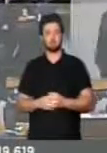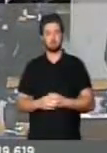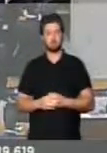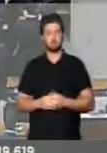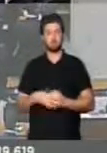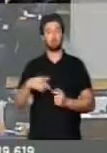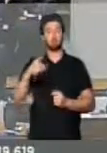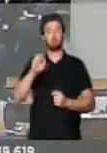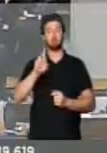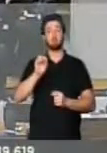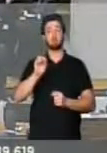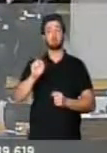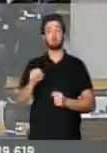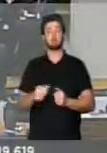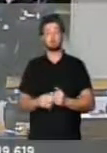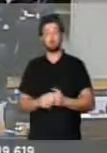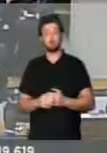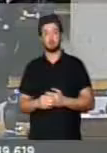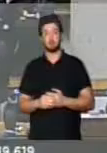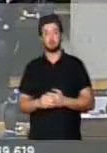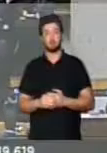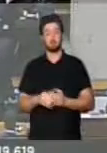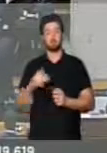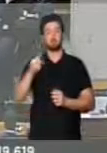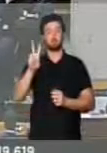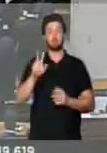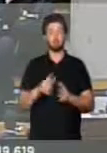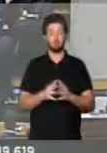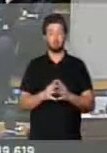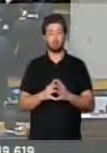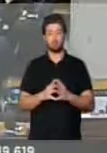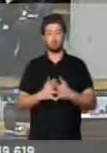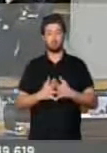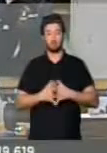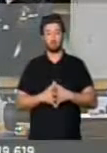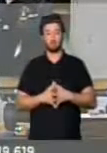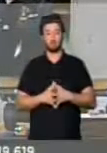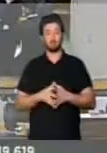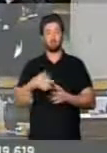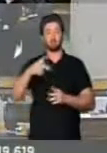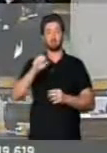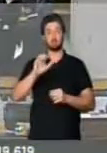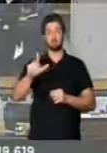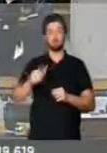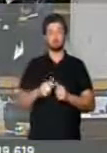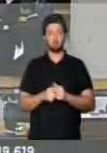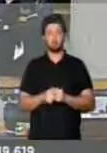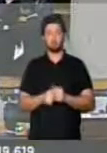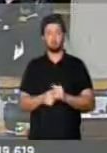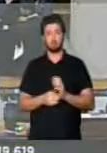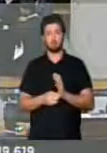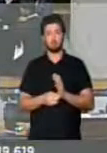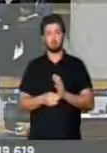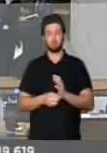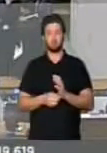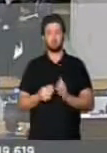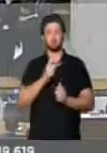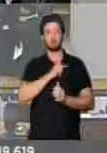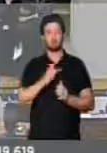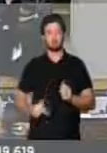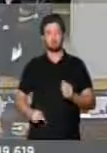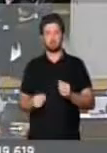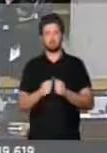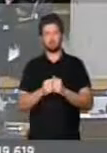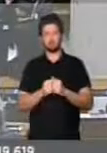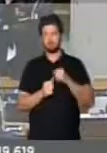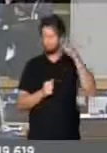O PROS como vota? PV como vota? PSOL como vota? Senhor presidente,